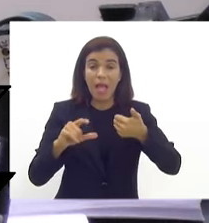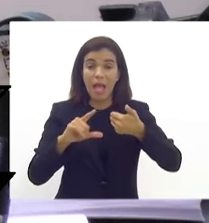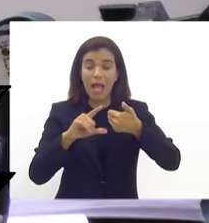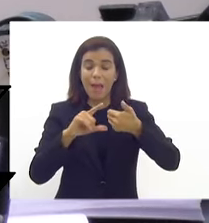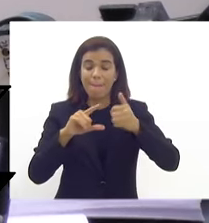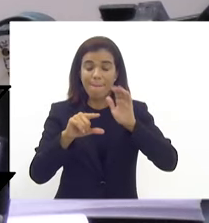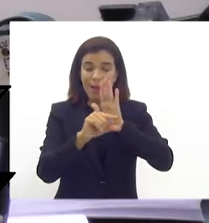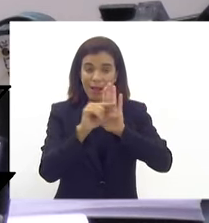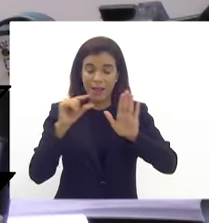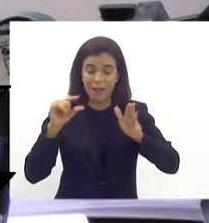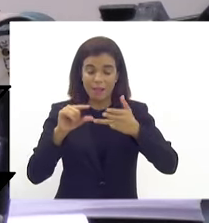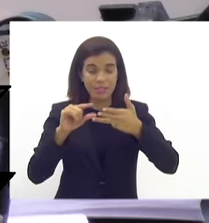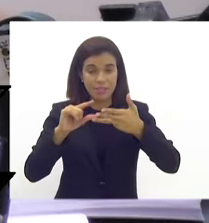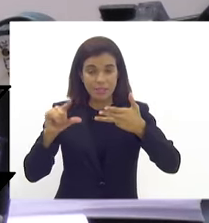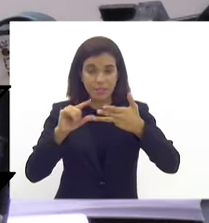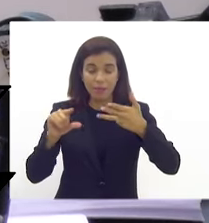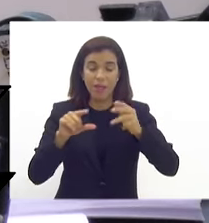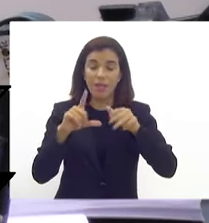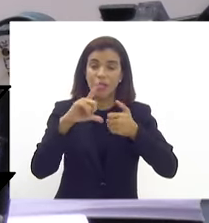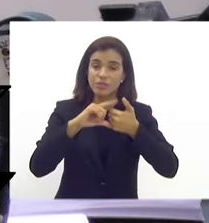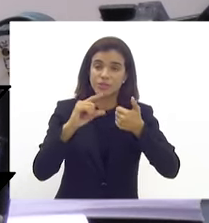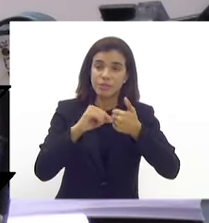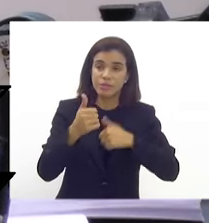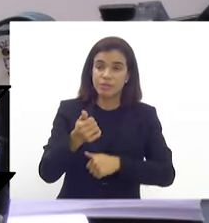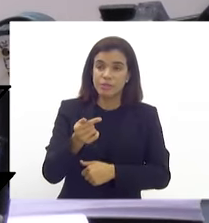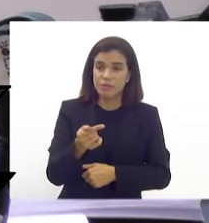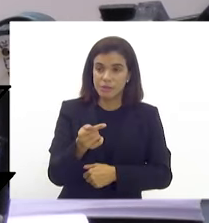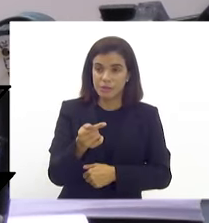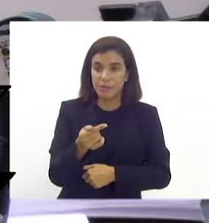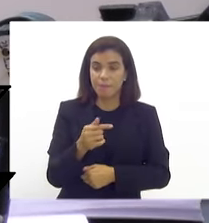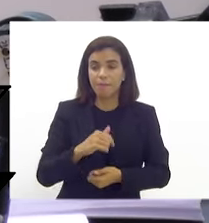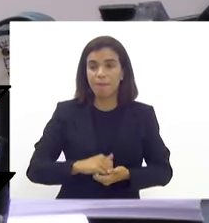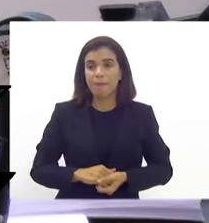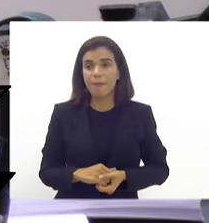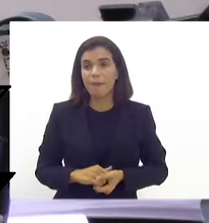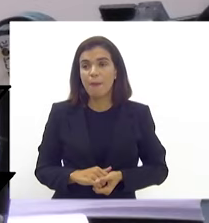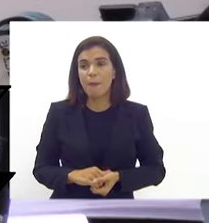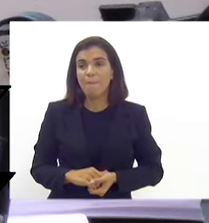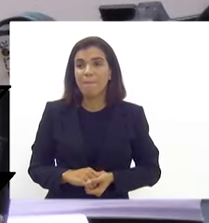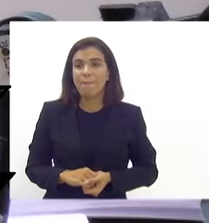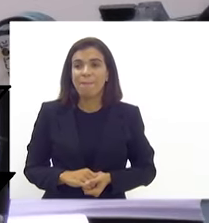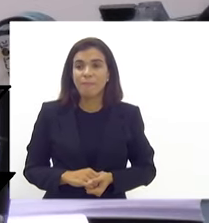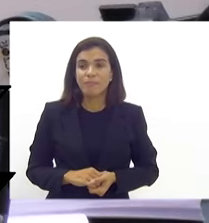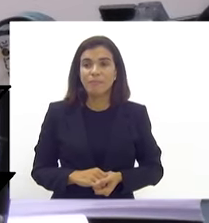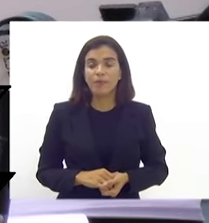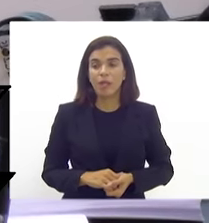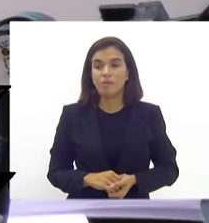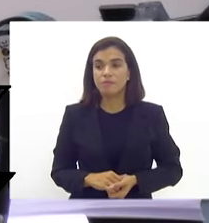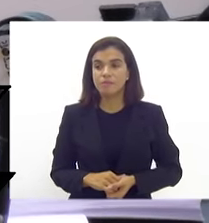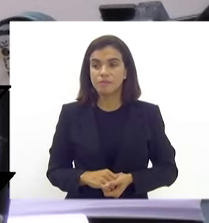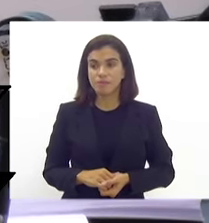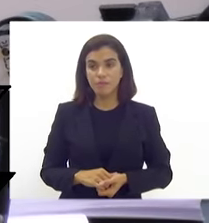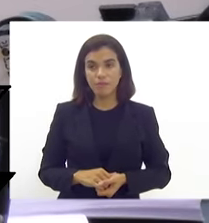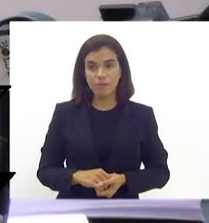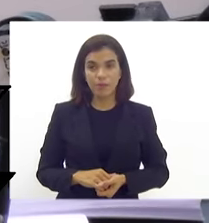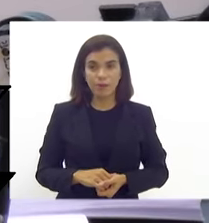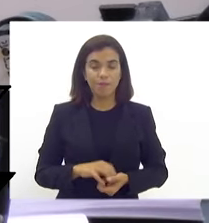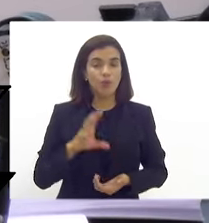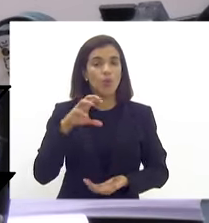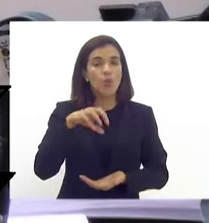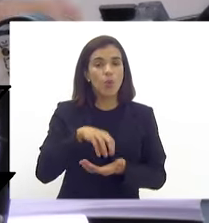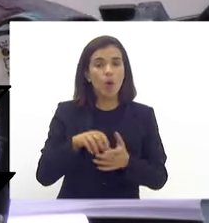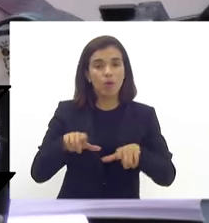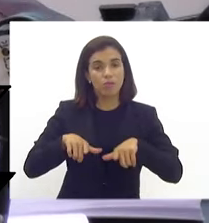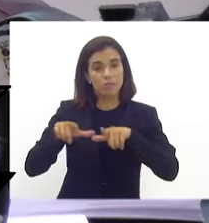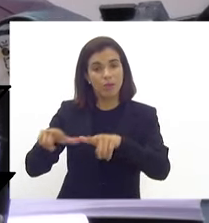17 que o critério de prevalência doção blá BL BL blá vou pegar só out a parte aqui para não ser muito cansativo queria fazer as perguntas o órgão licenciador não